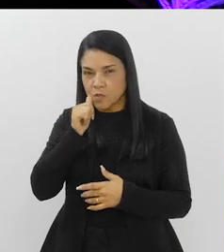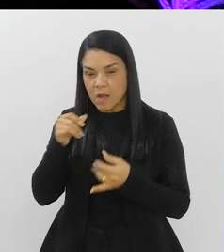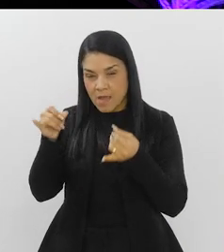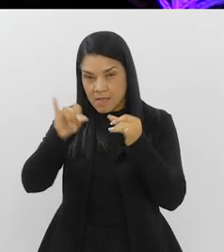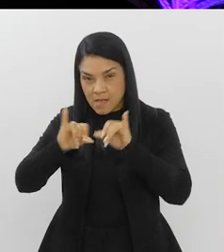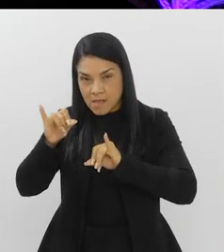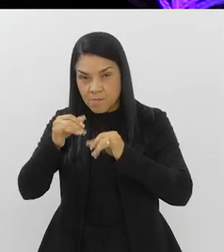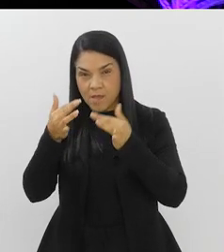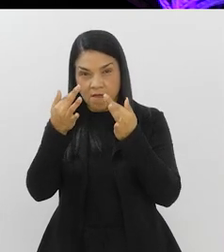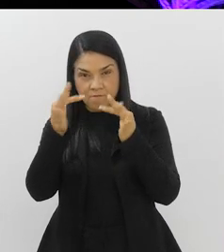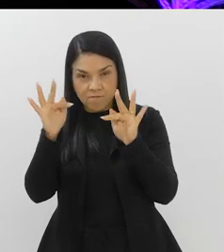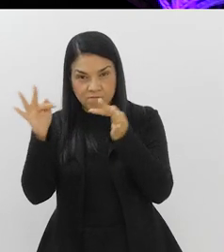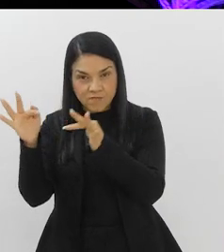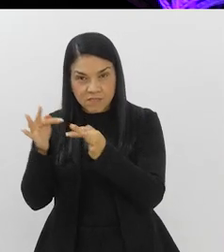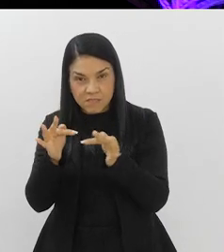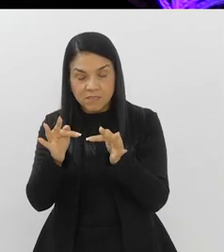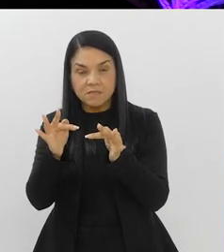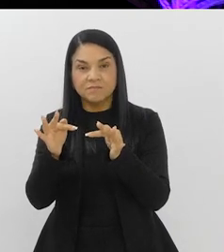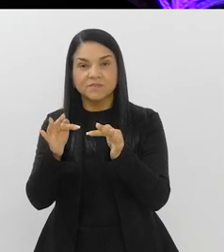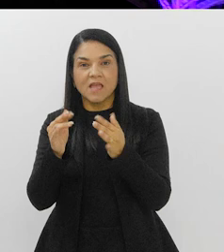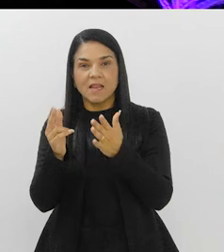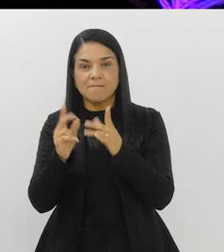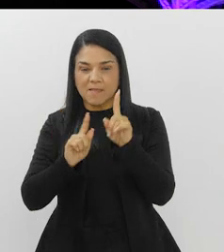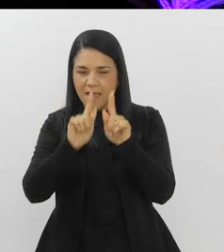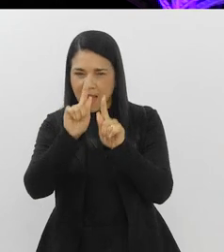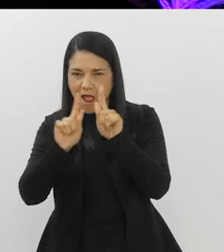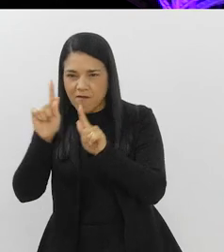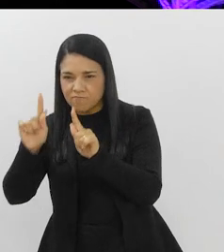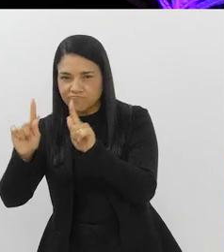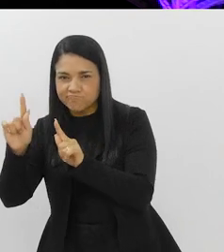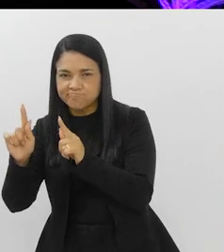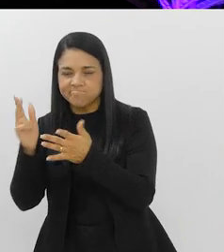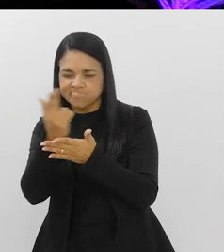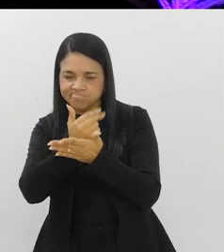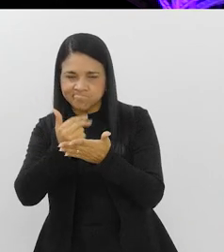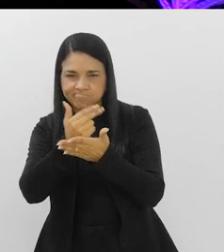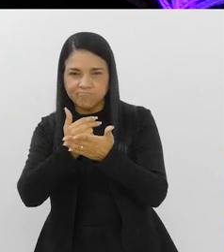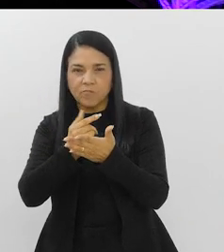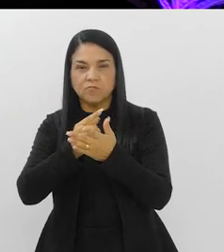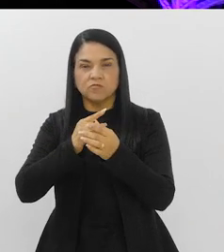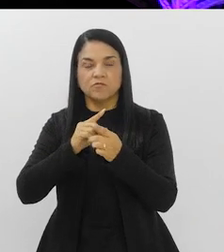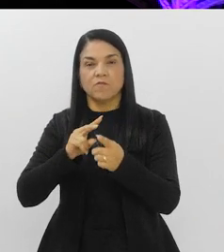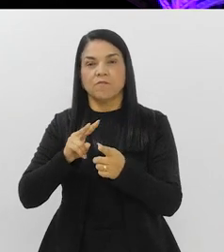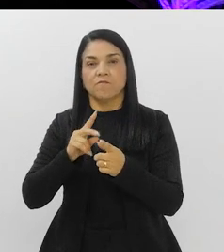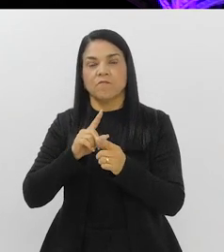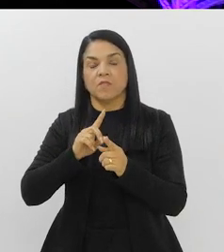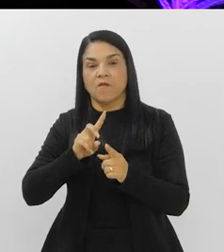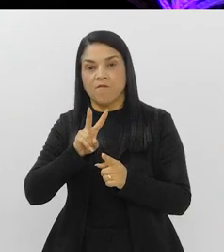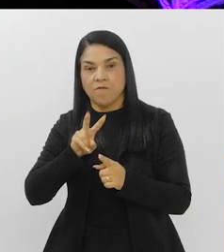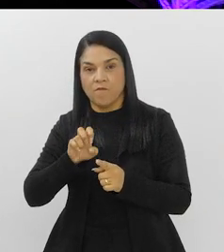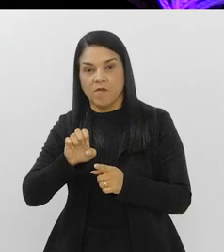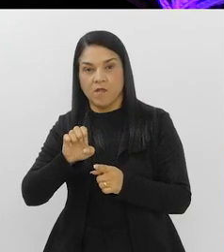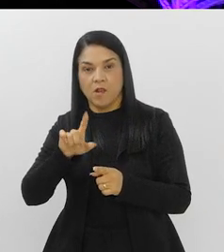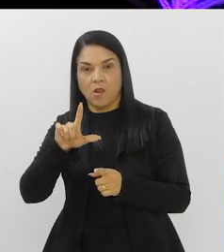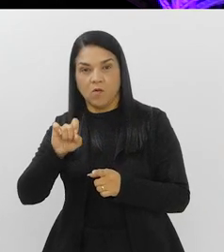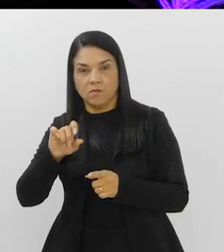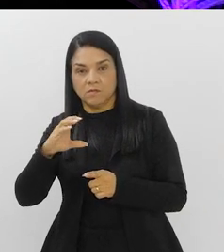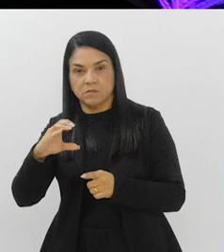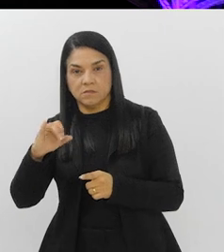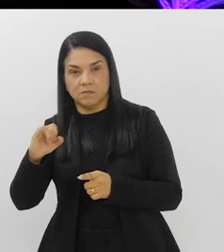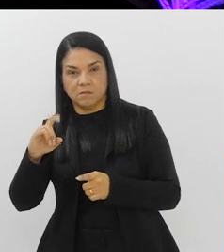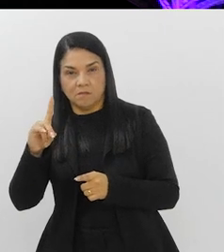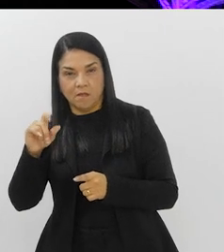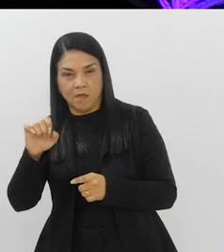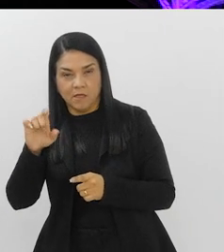de química e física que ela pegava aqueles gráficos né de de velocidade aquelas coisas né que tinha